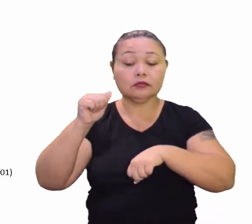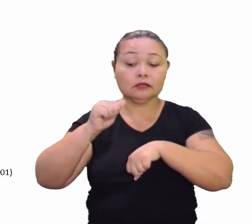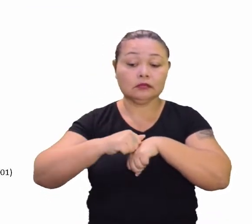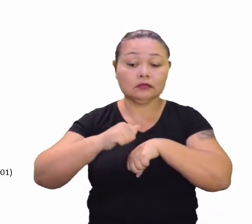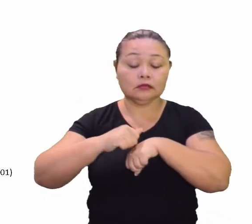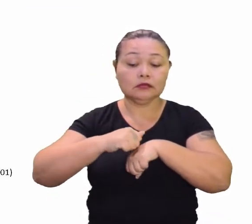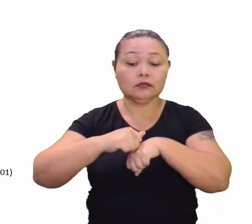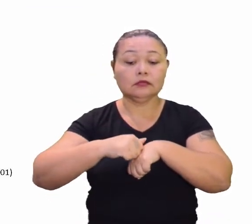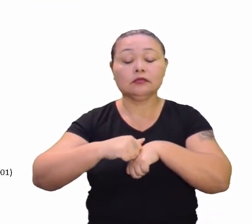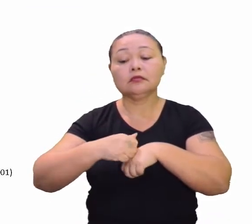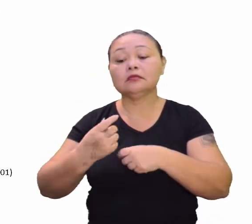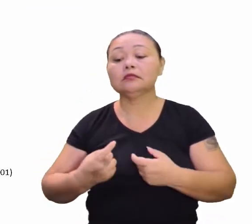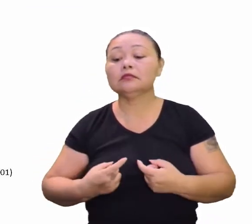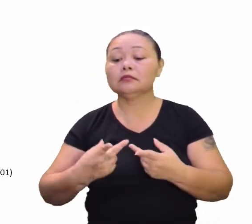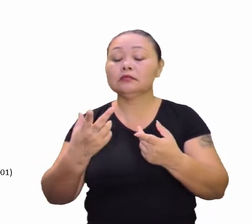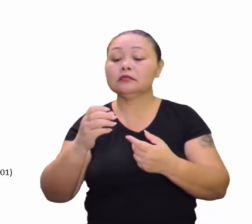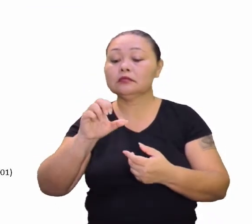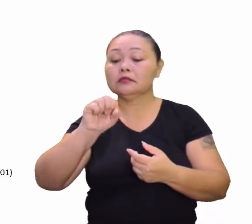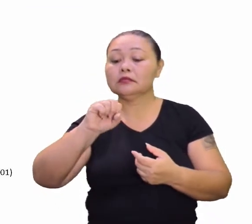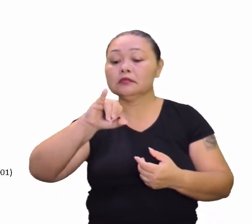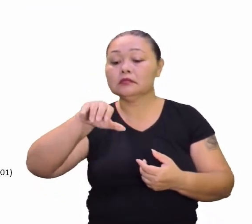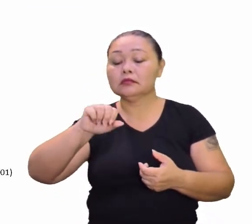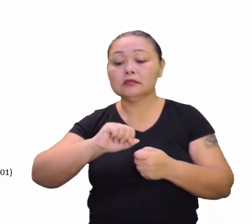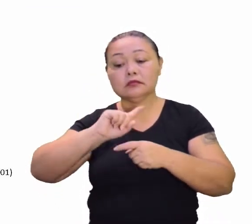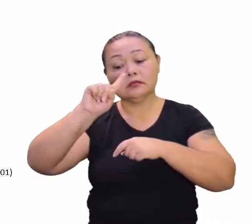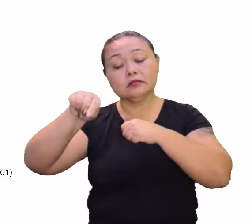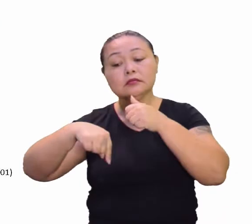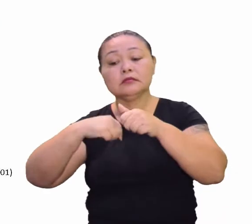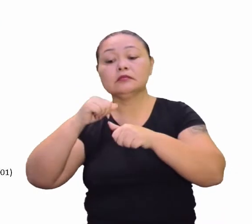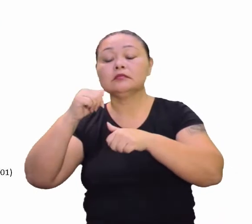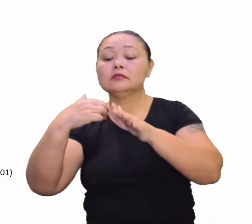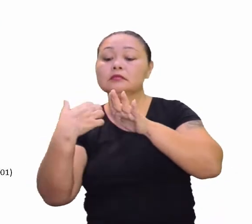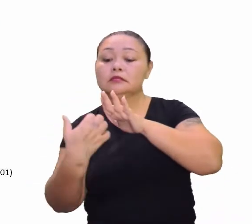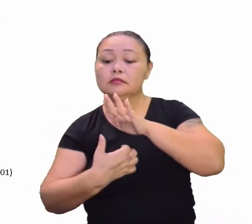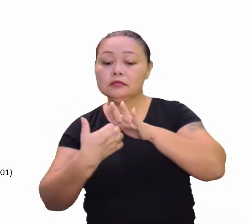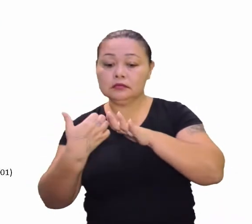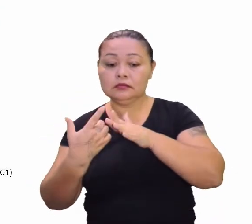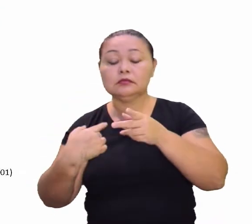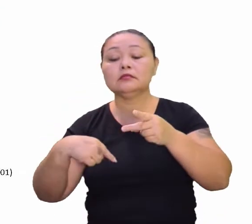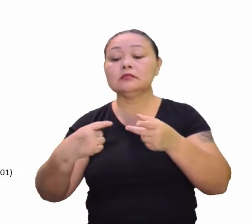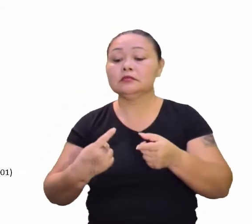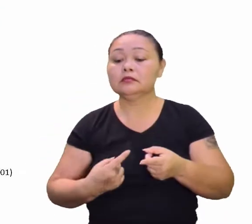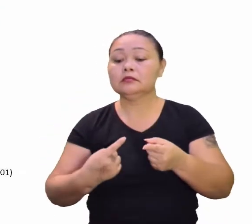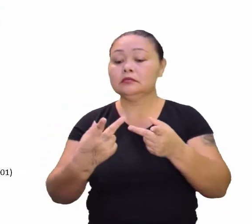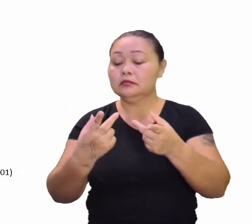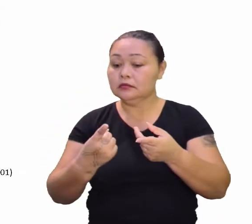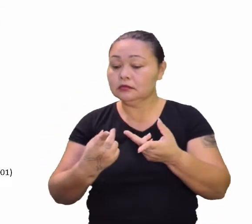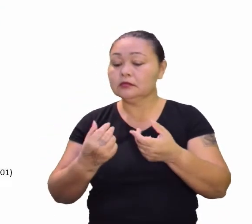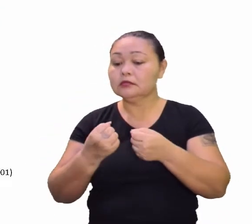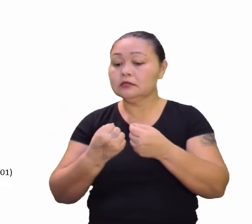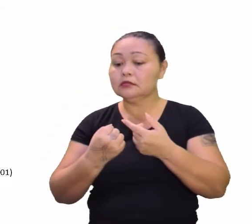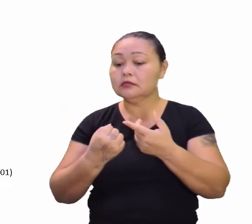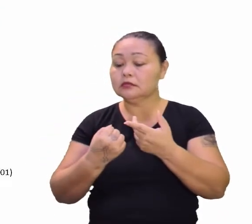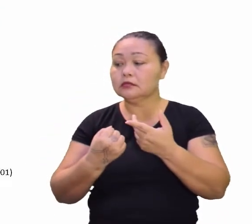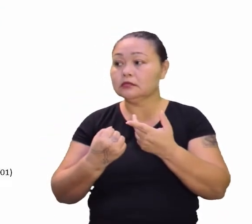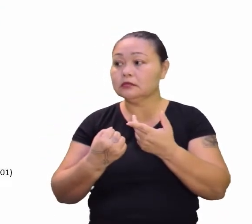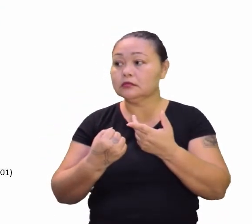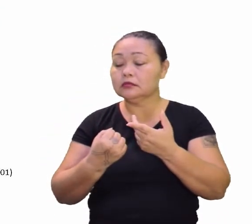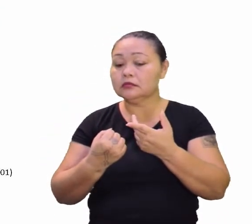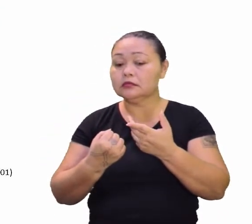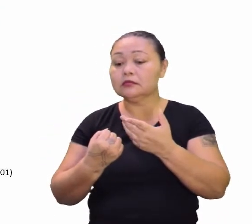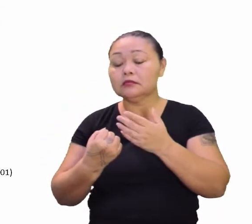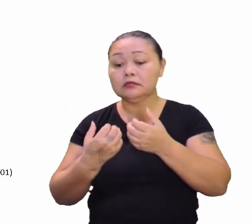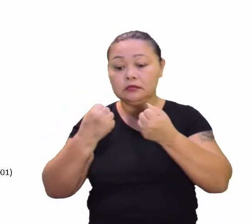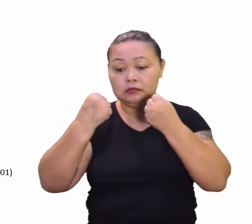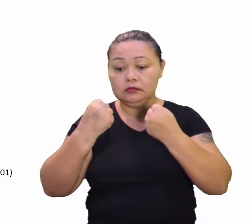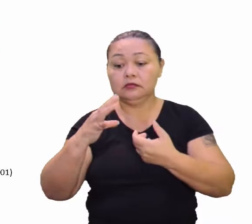da agricultura, da soja, que depois é transformada lá em outros produtos industriais, a venda dela, quando ela está vendendo lá